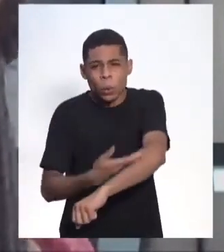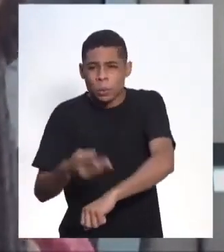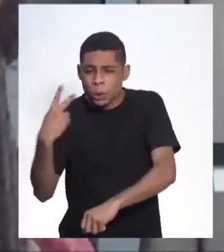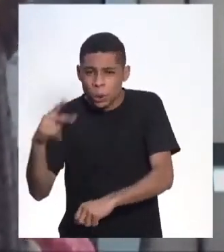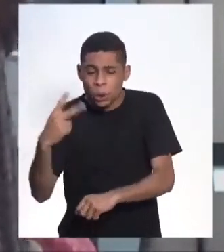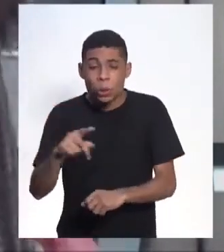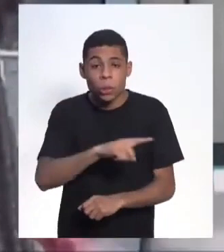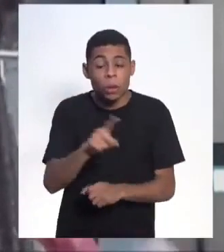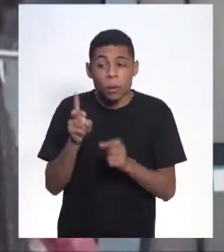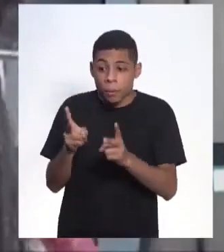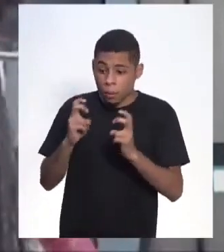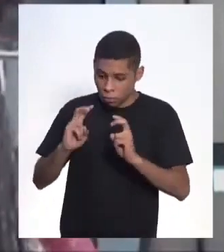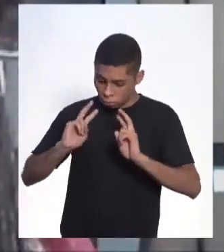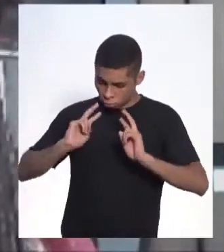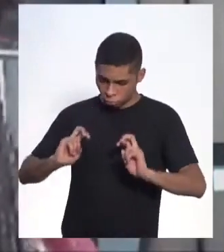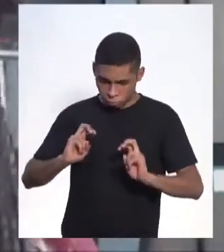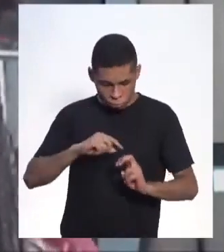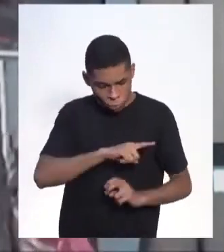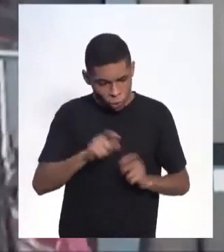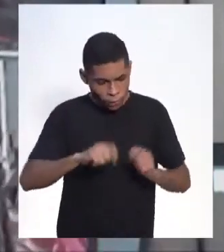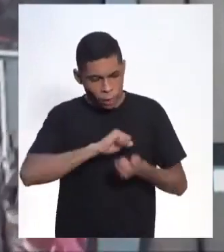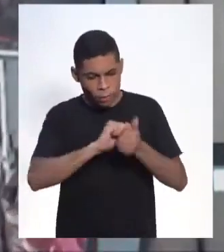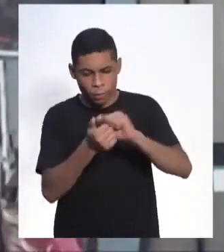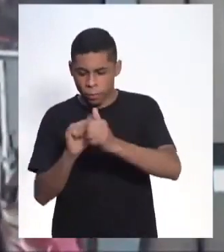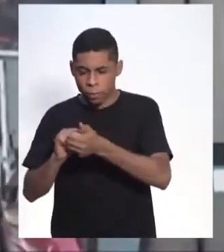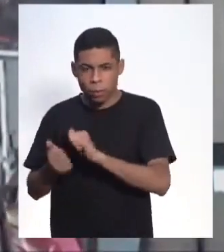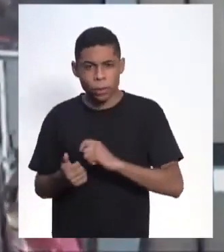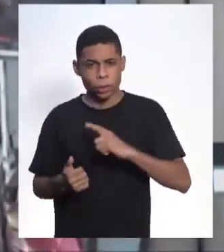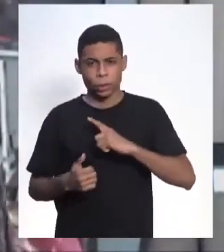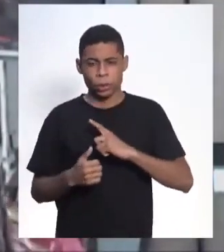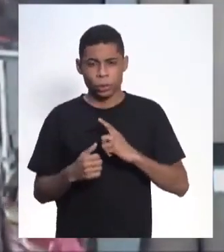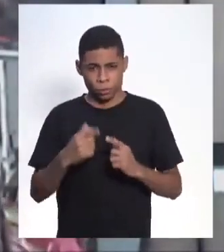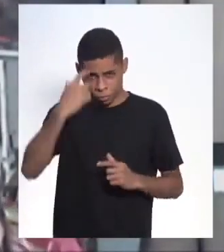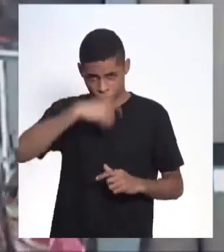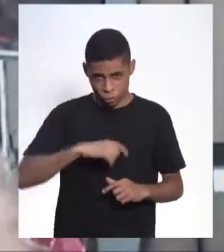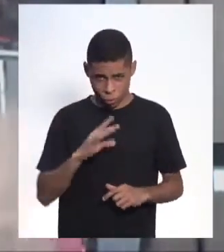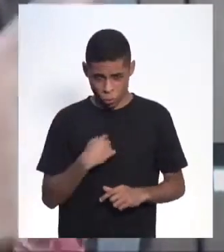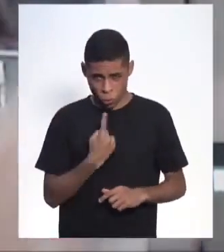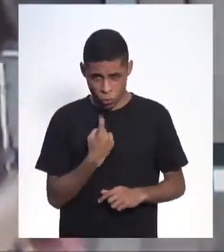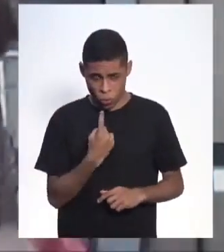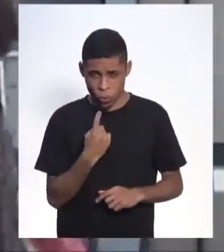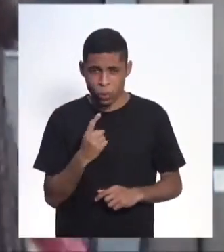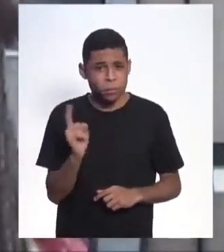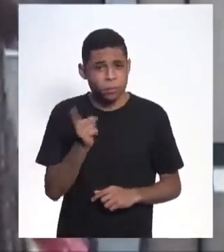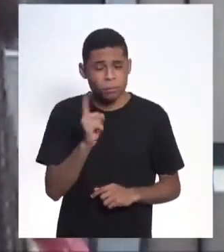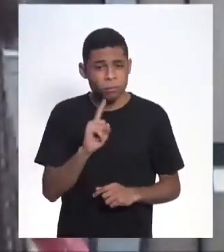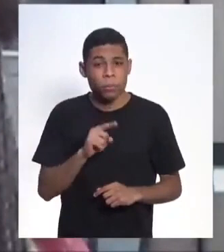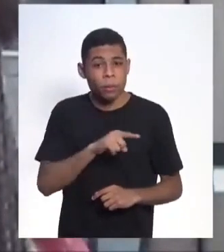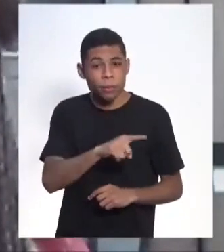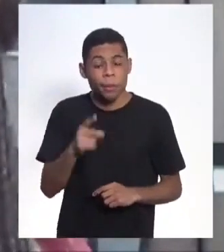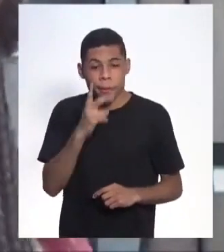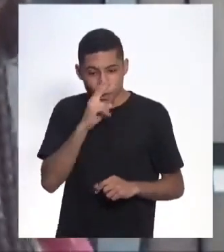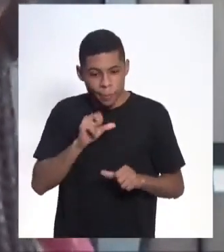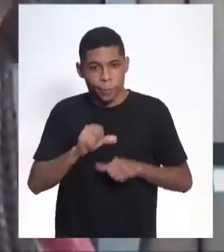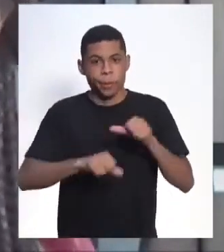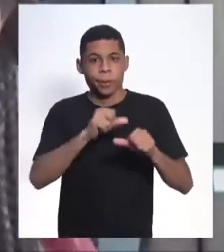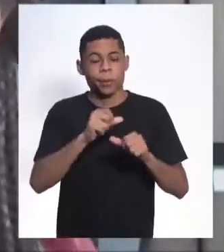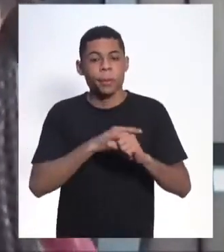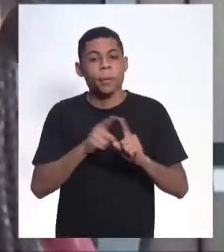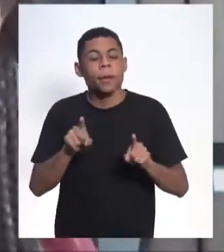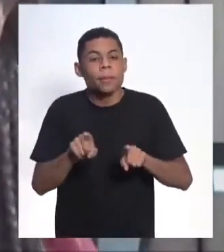para percebermos que nós somos múltiplos, não só enquanto indivíduos que continuamente estamos mudando,